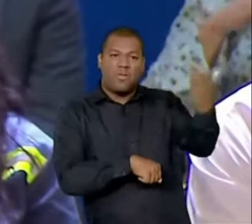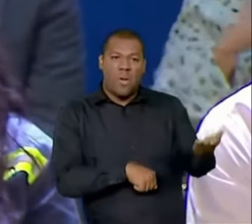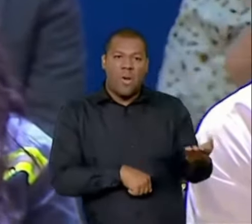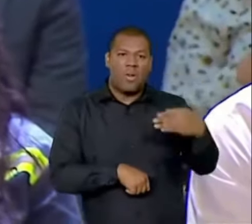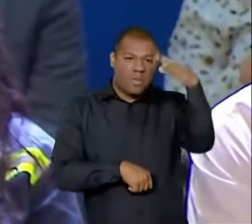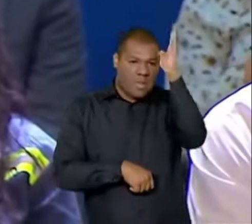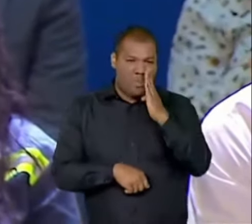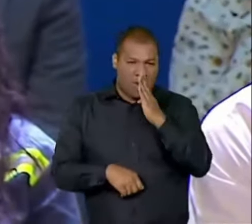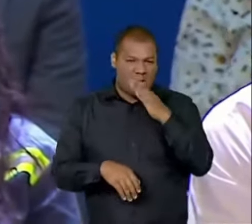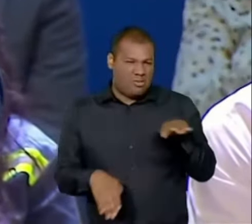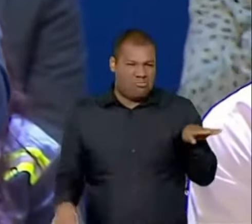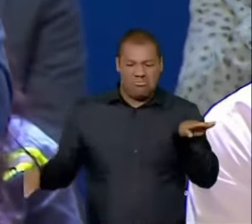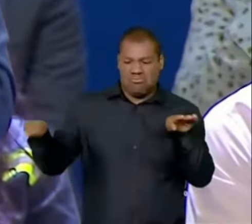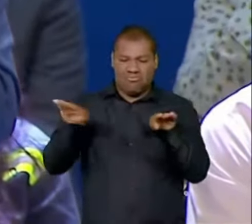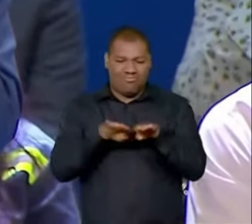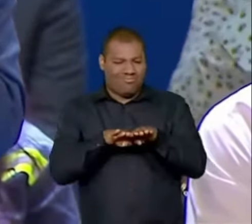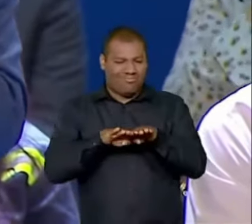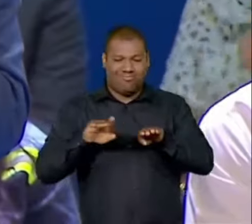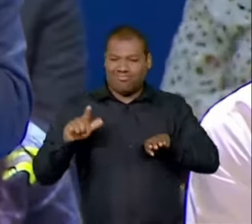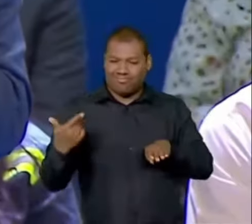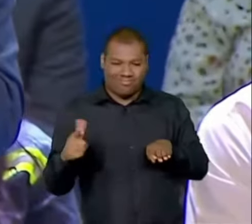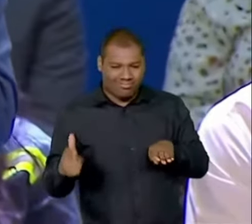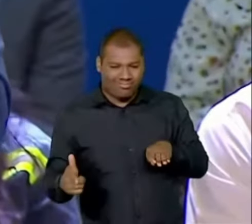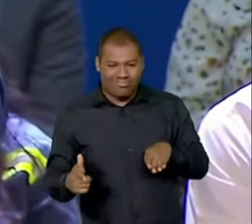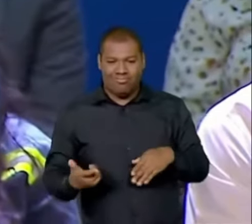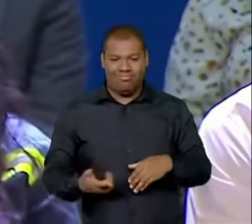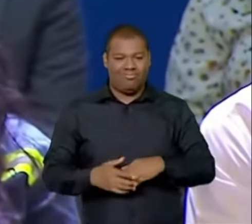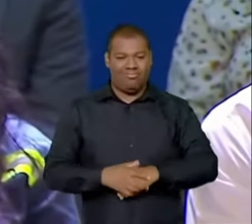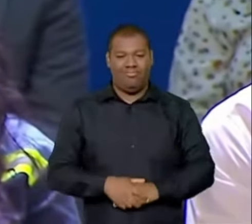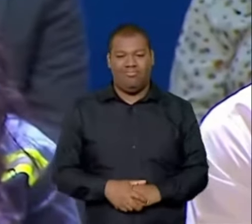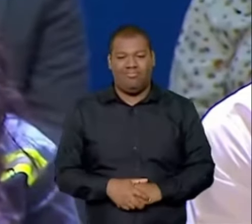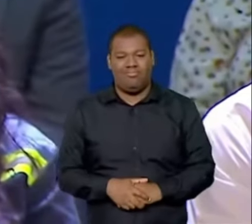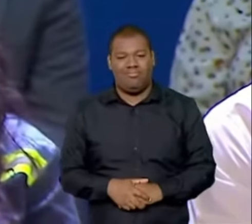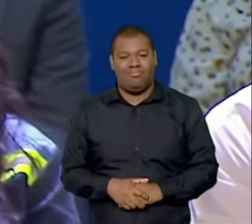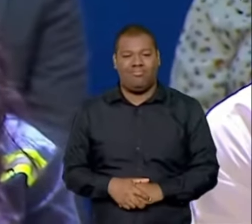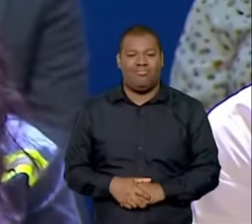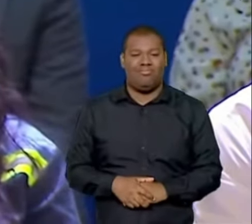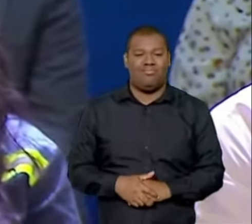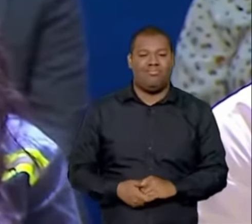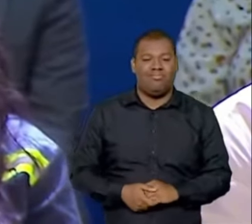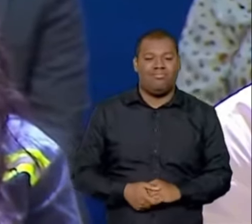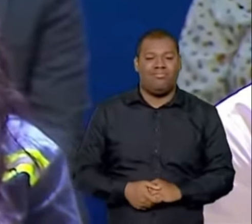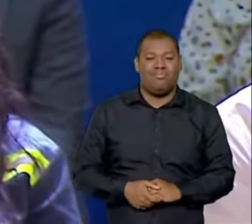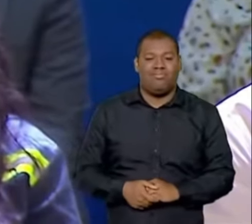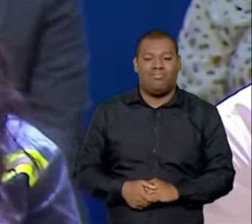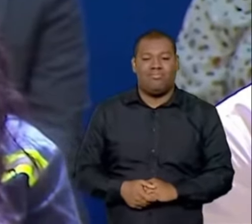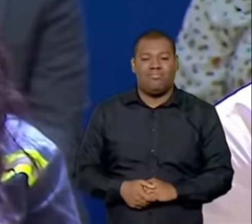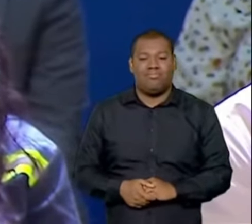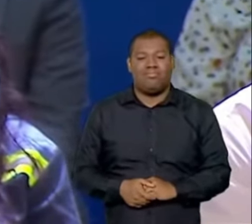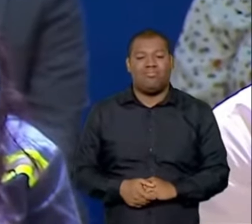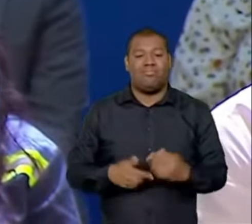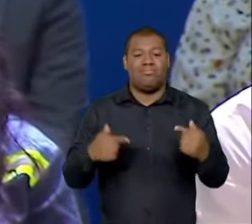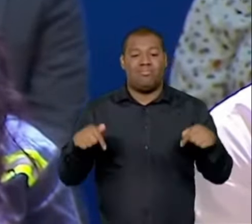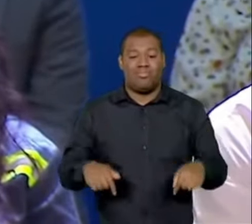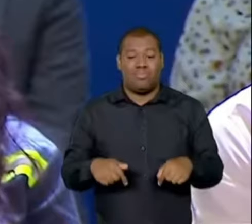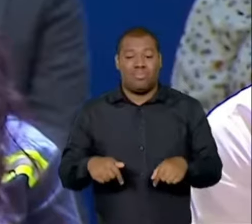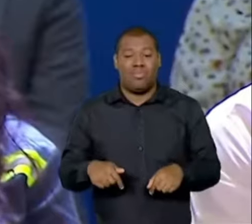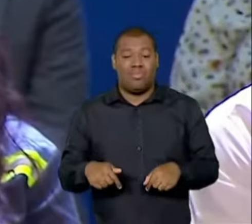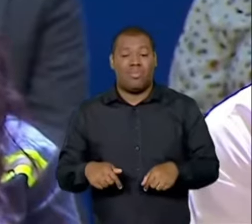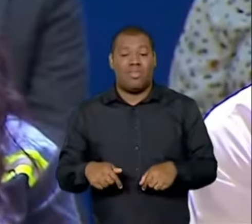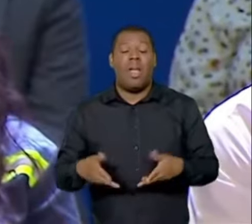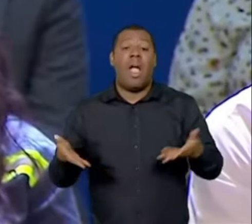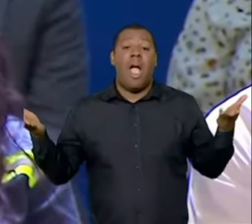oportunidades que o Brasil tem de fazer as coisas que têm que ser feitas nesse país. O que é que nós estamos trabalhando nesse